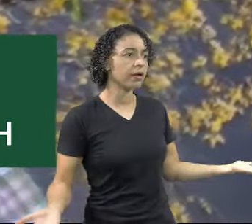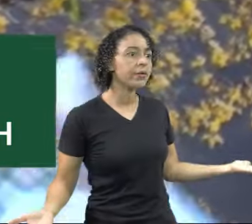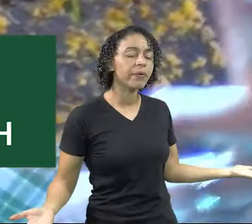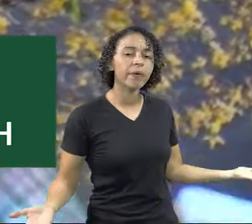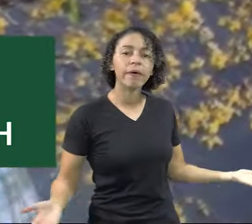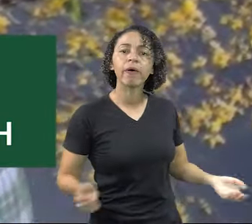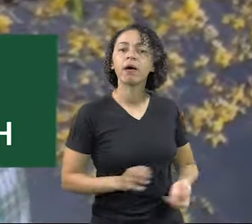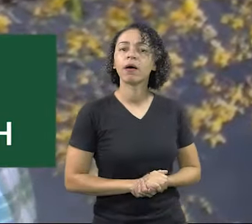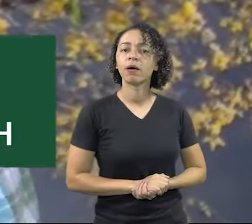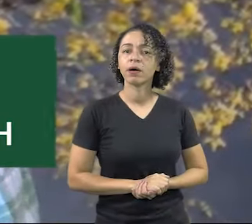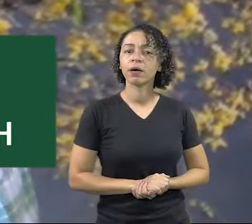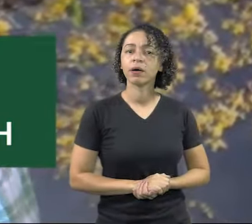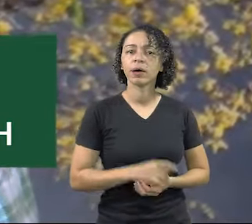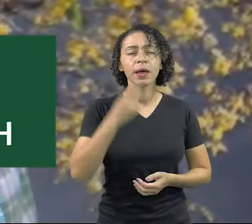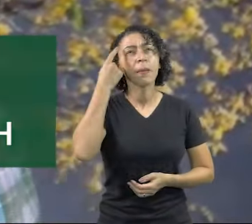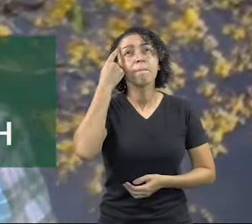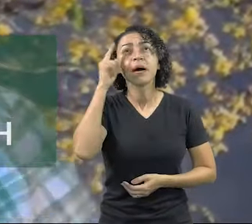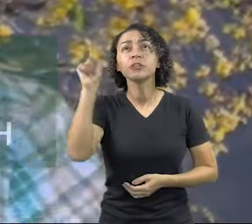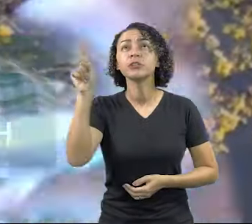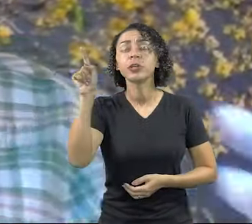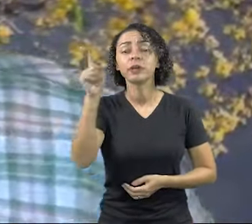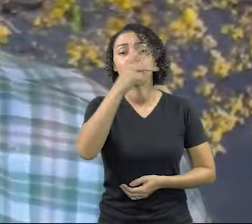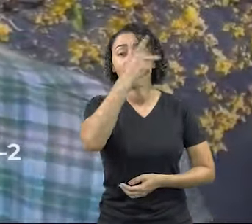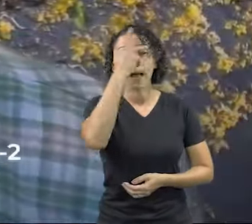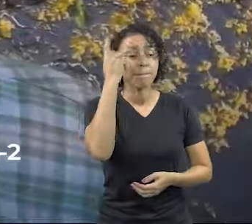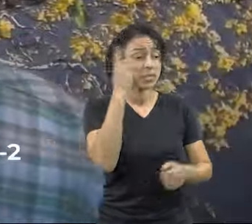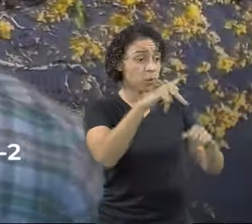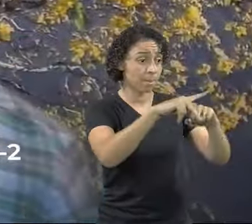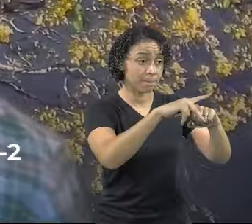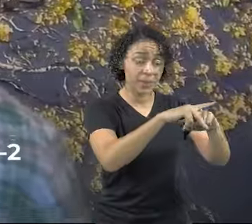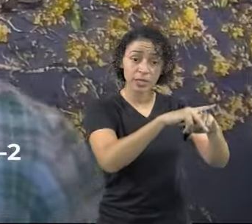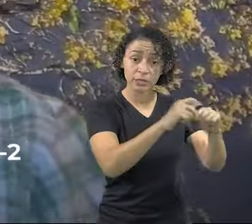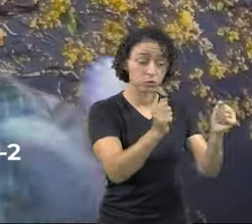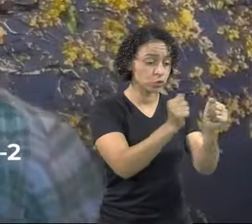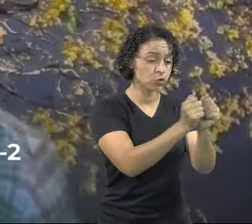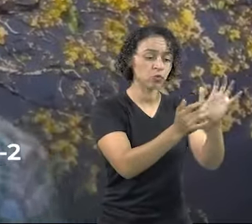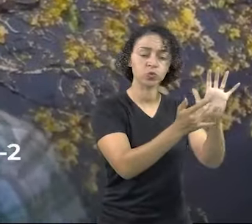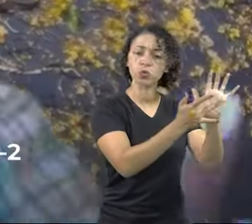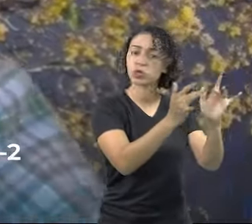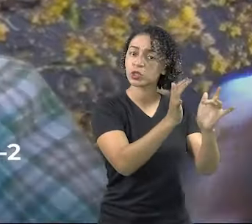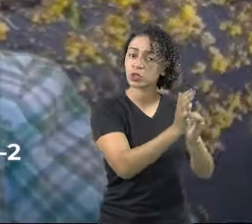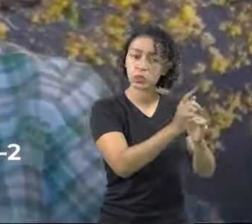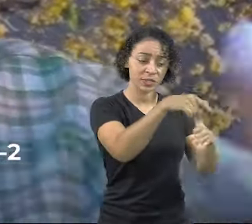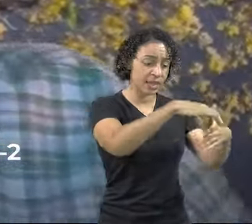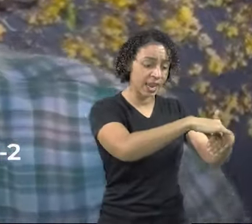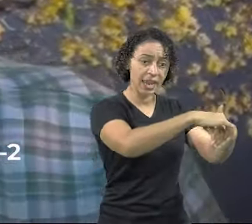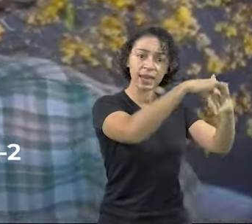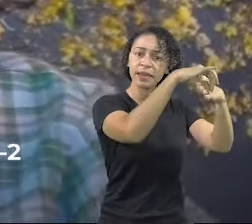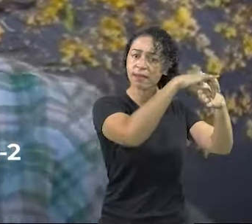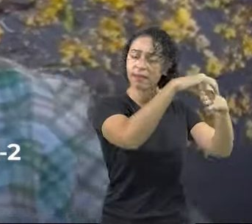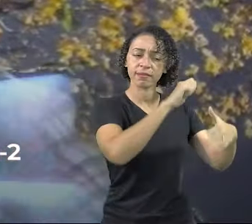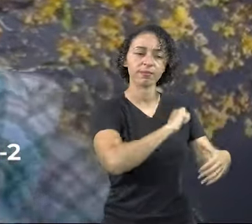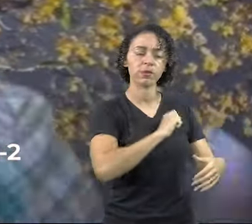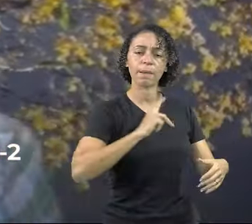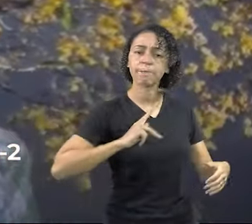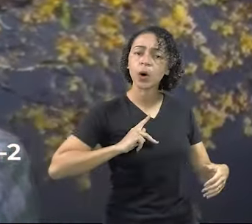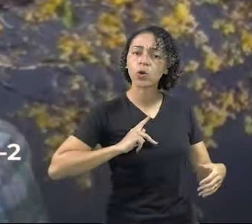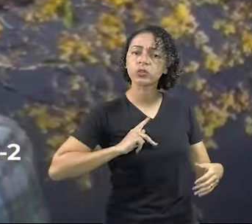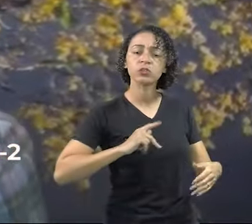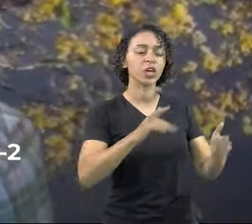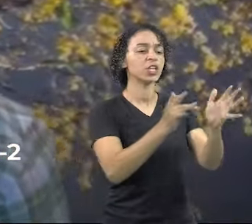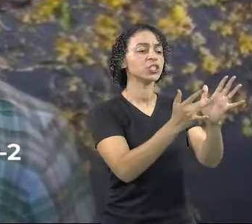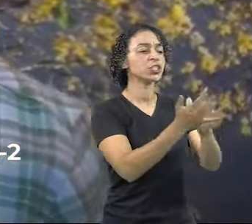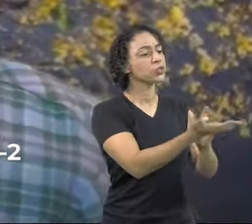andou com Jesus que andou sobre as águas que era um líder dos Apóstolos aquele que Jesus chamava para orar com ele Pedro Tiago E